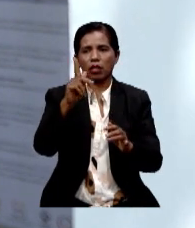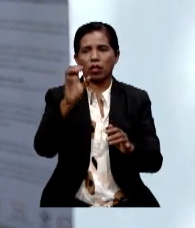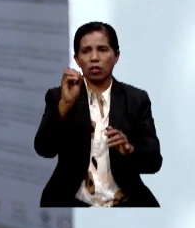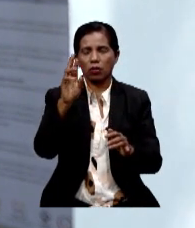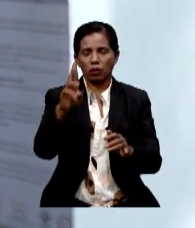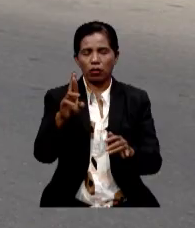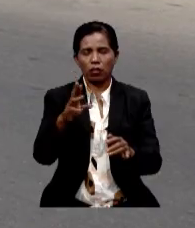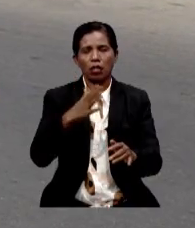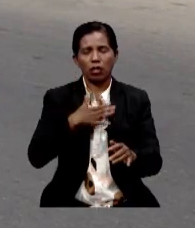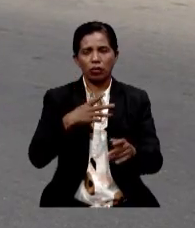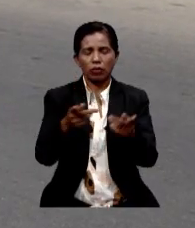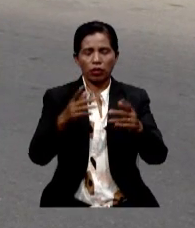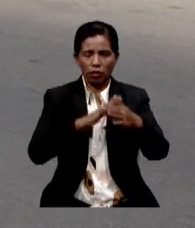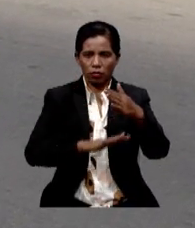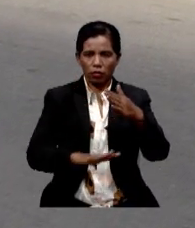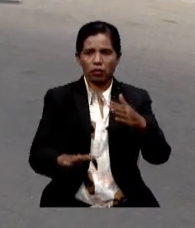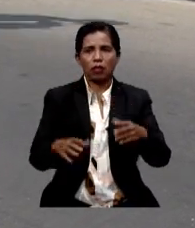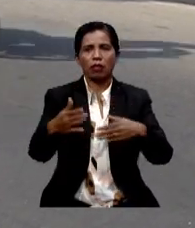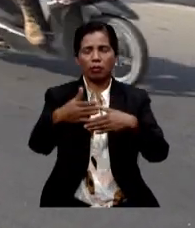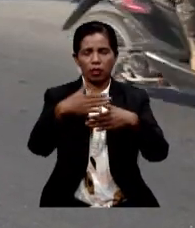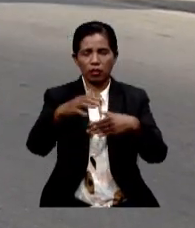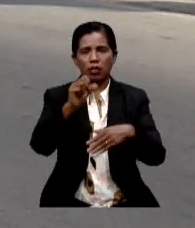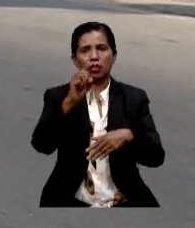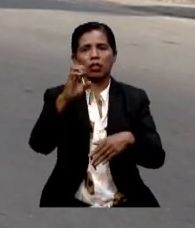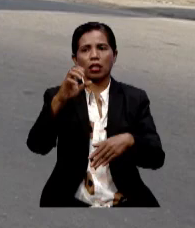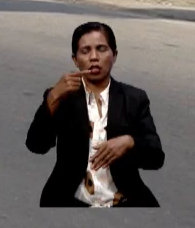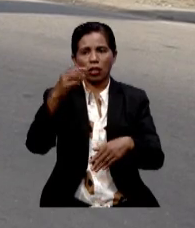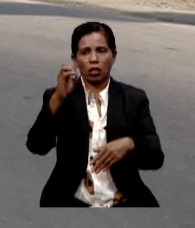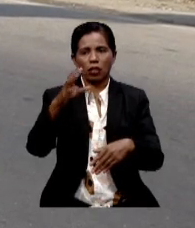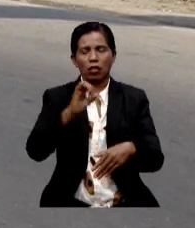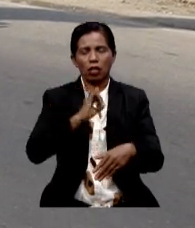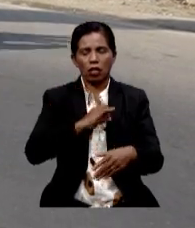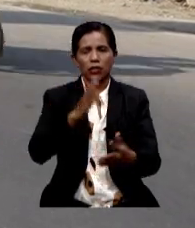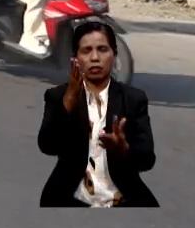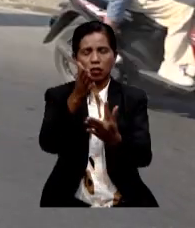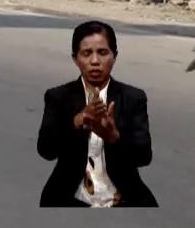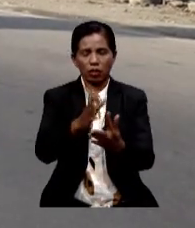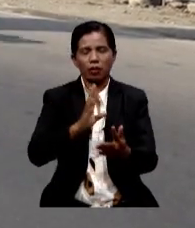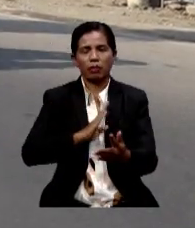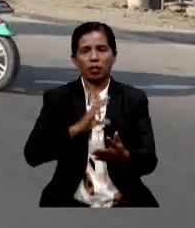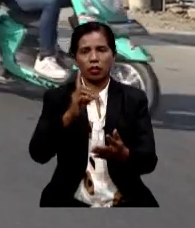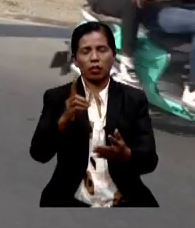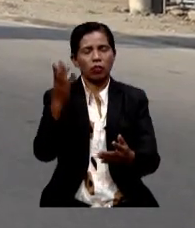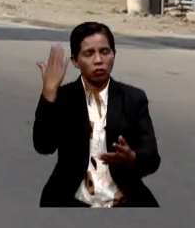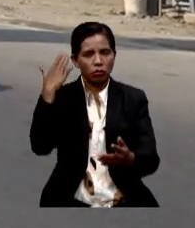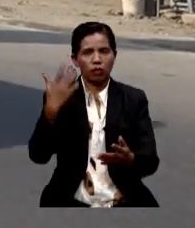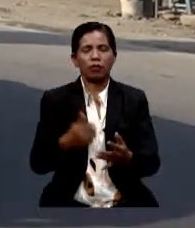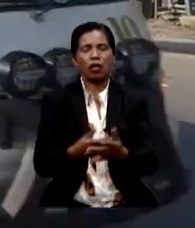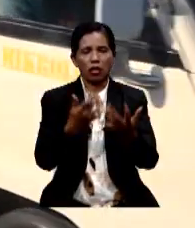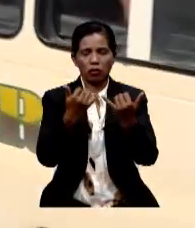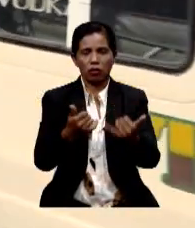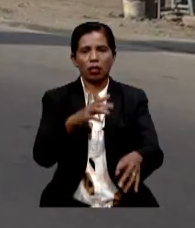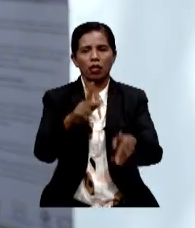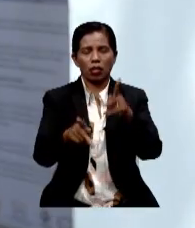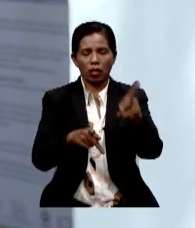moris fatin basic sengol na mane hau hela bida mutaklara fatin de ne uluk soko mas agora